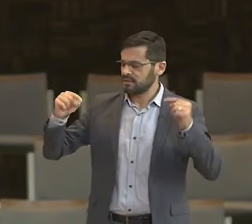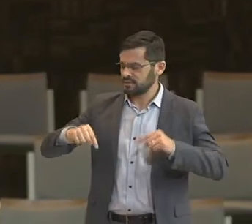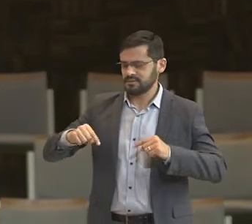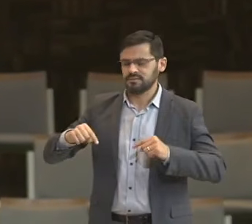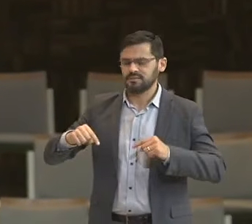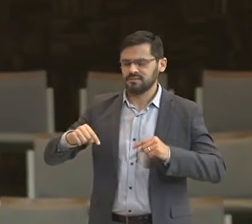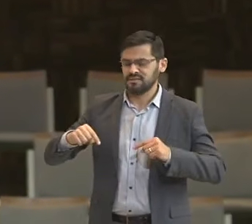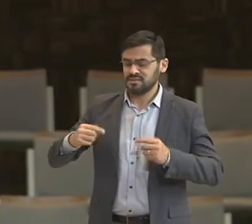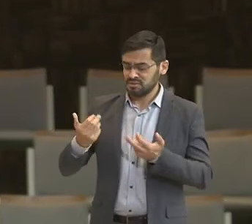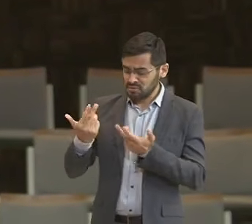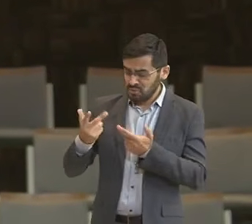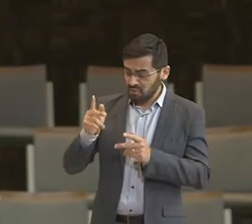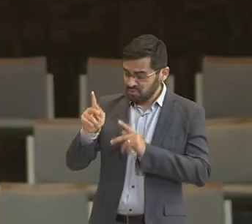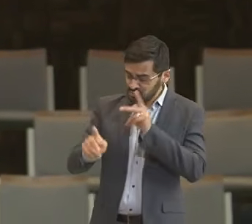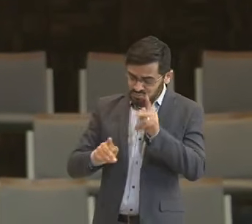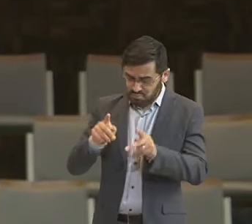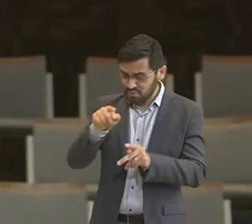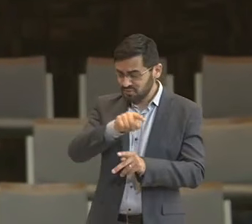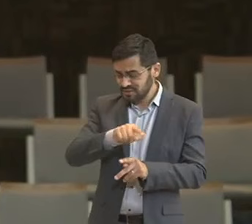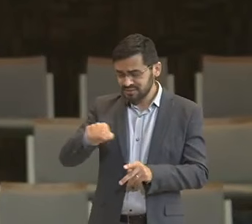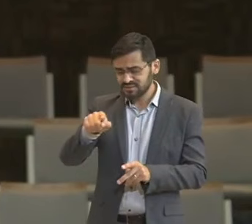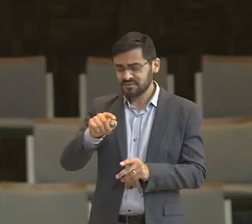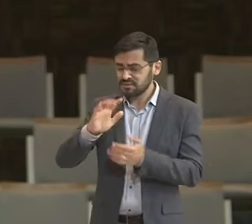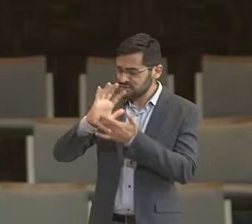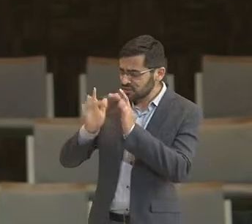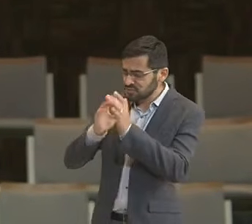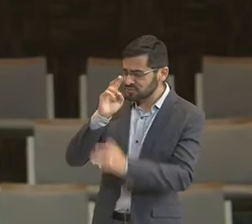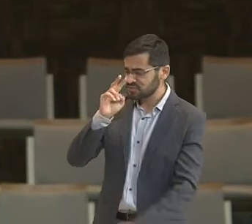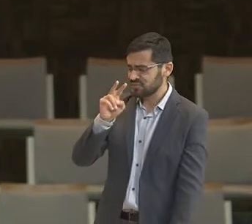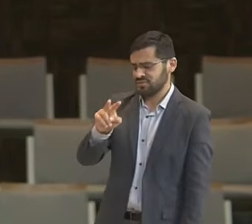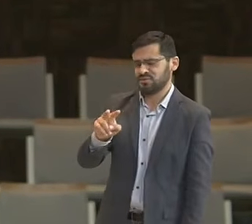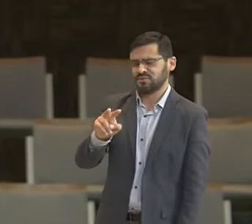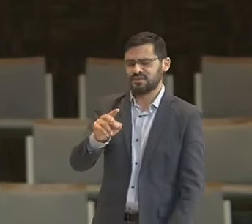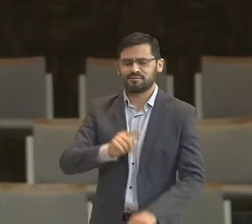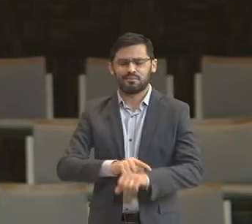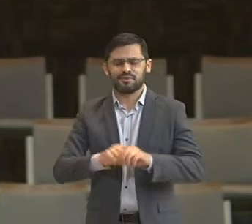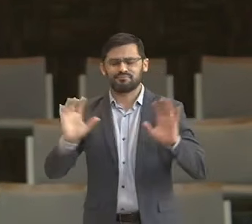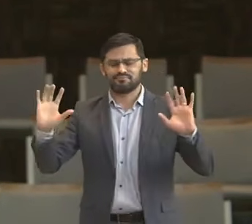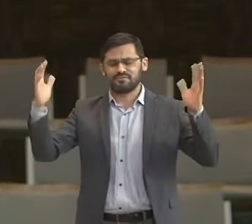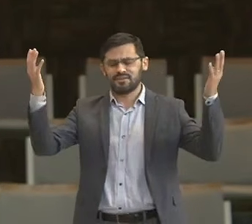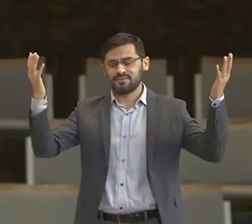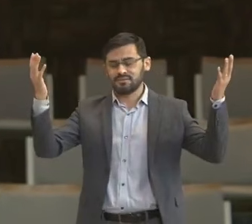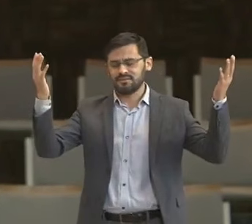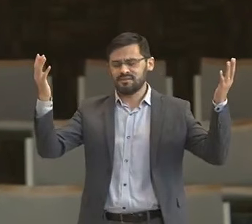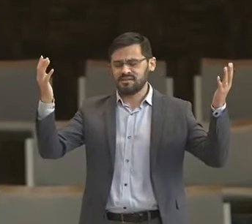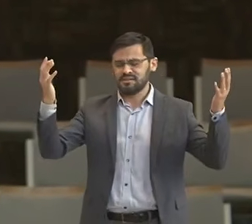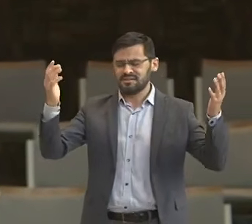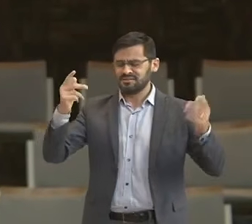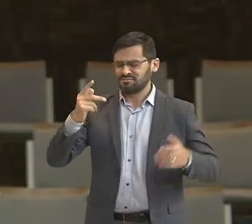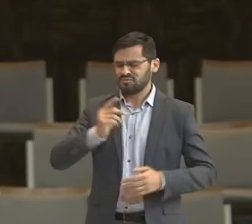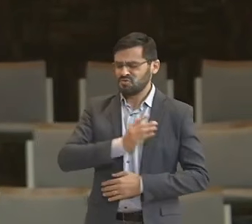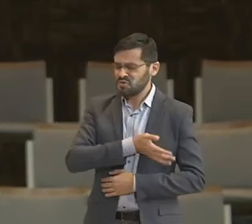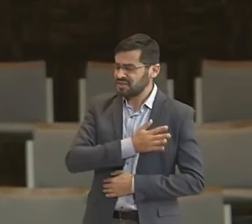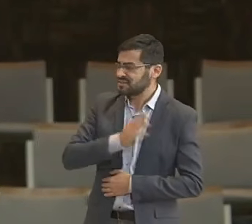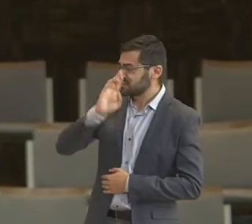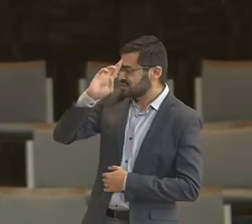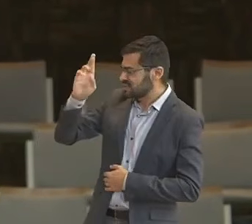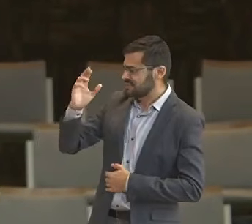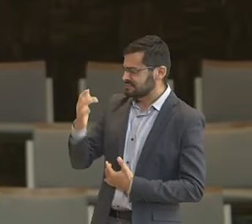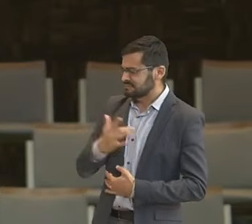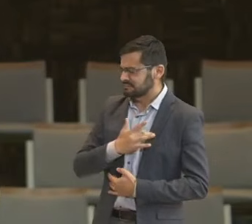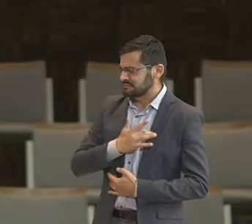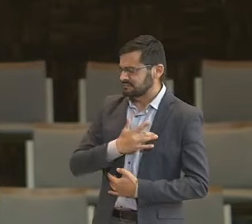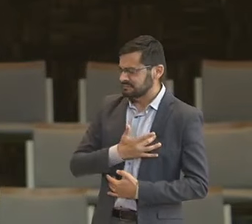como aquele povo, Jesus, que o Senhor viu no meio daquela procissão. E o seu coração, movido